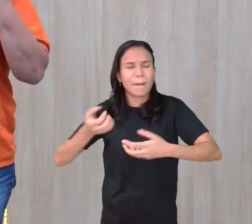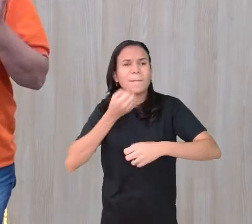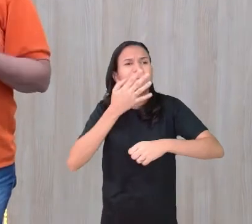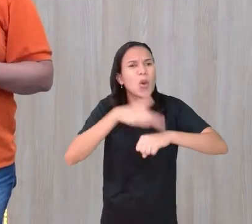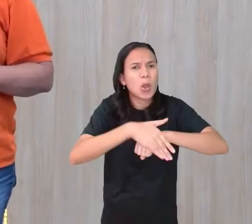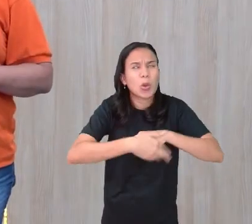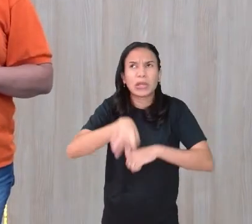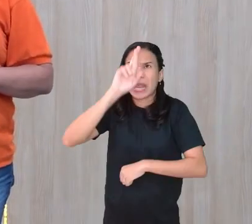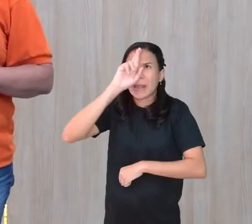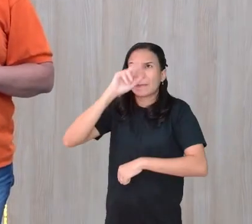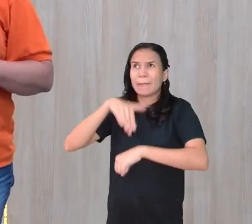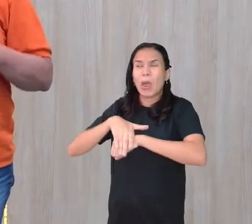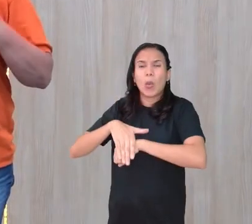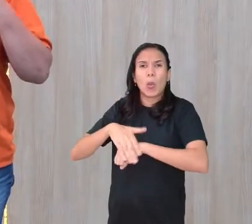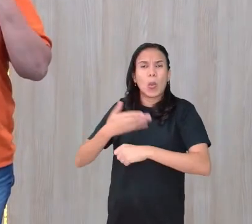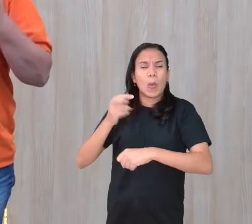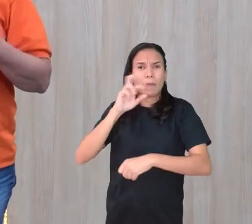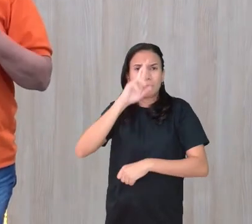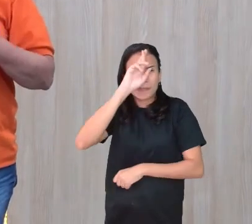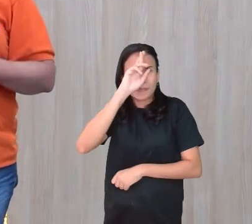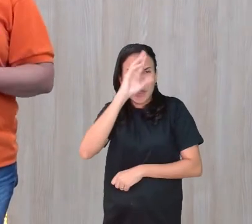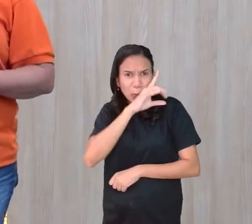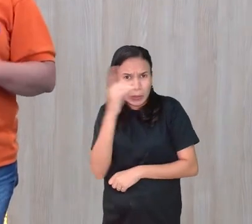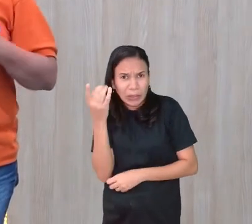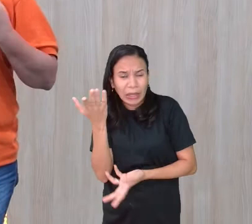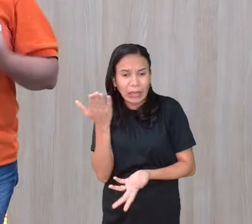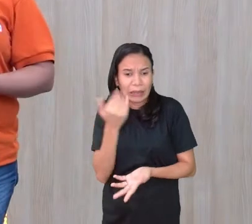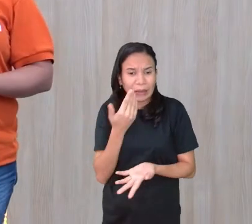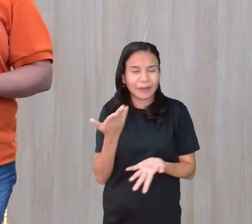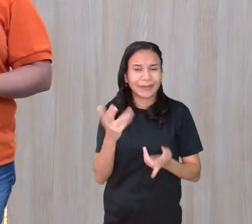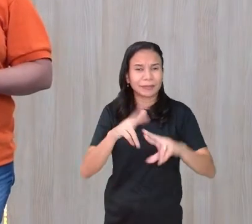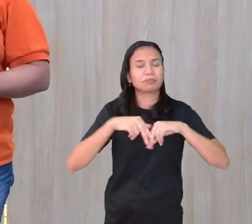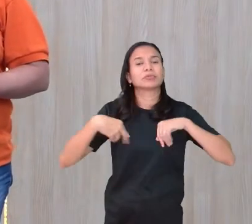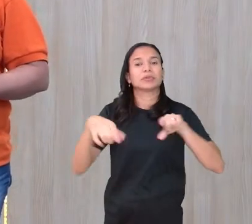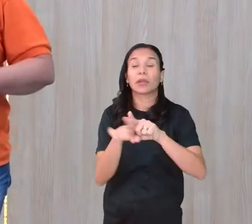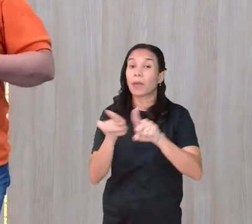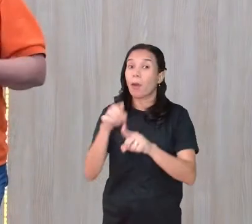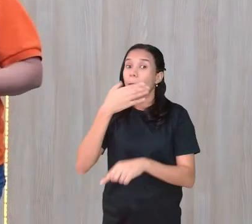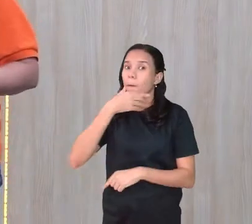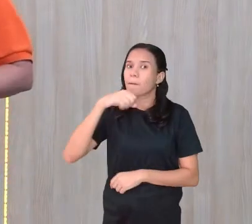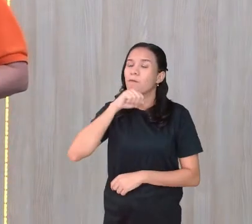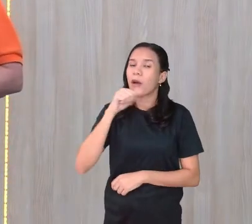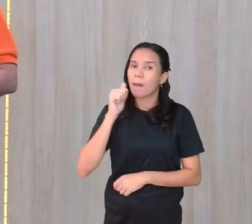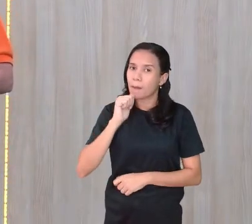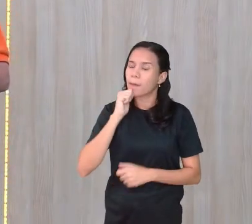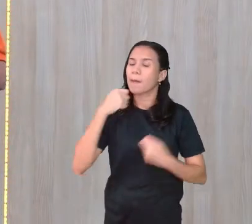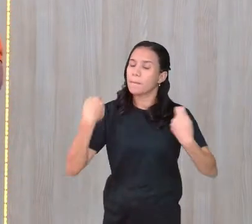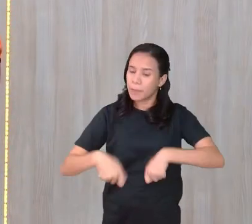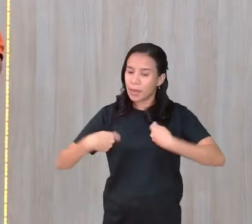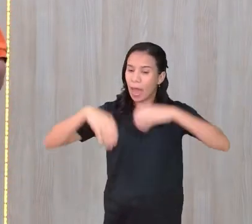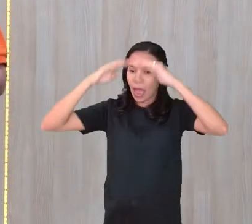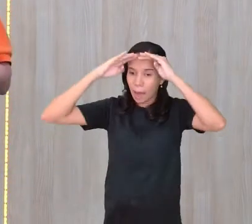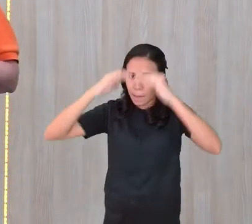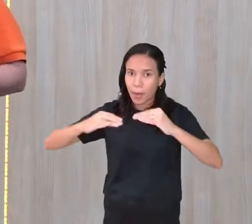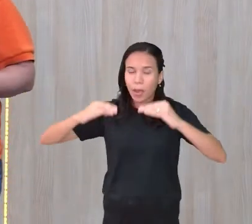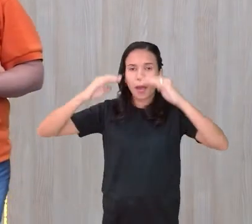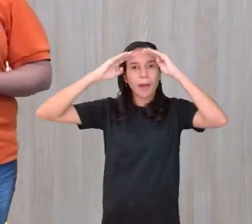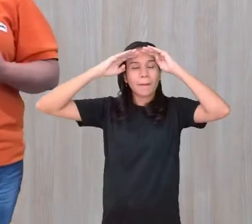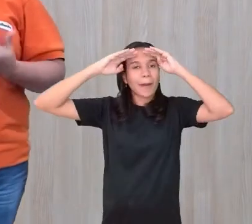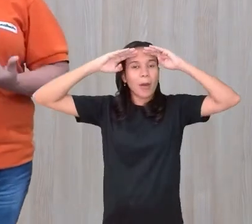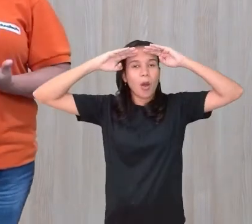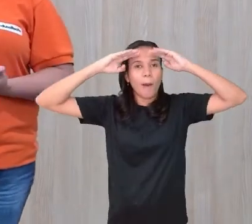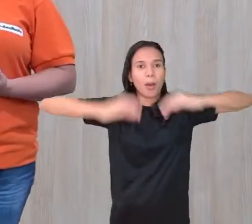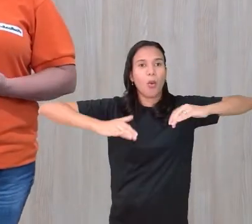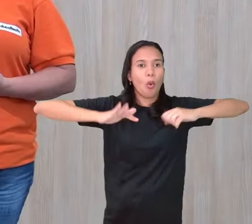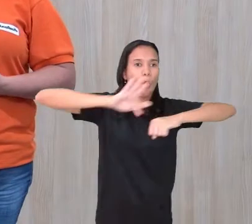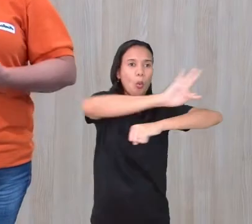nós temos também esse fato de que os pais, nossos pais merecem respeito, mas podemos também